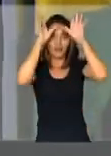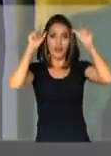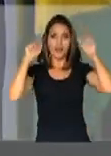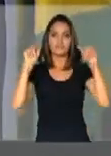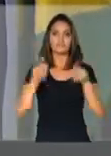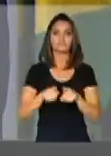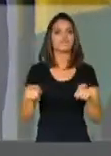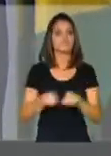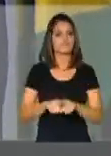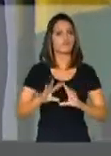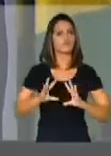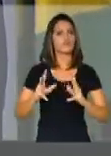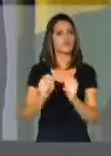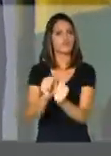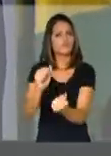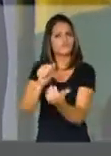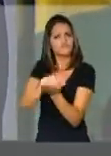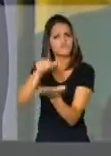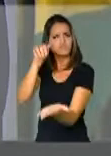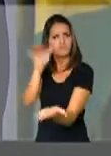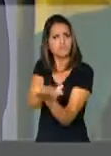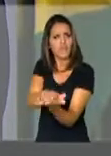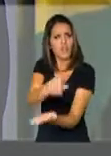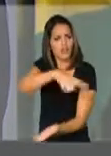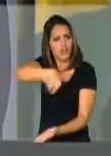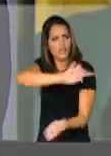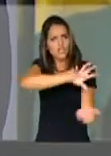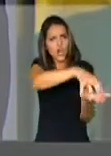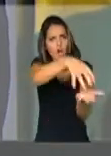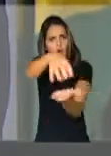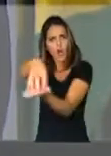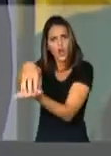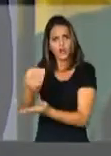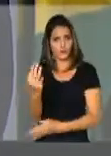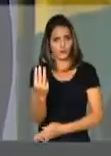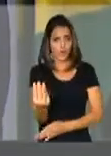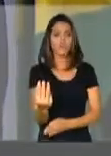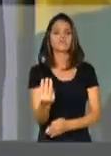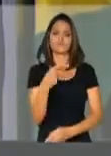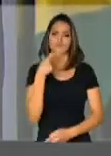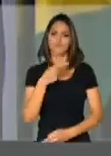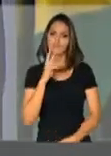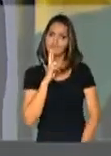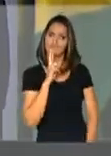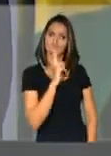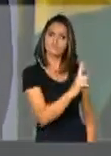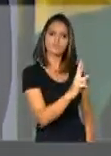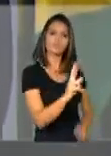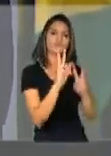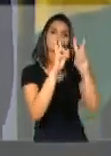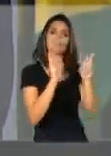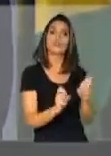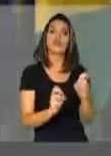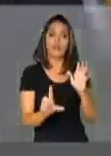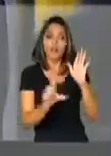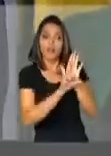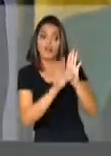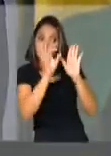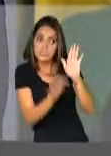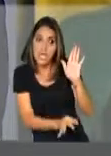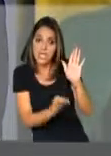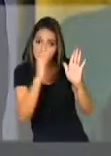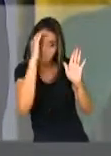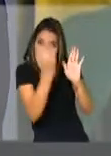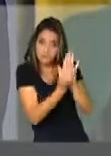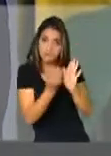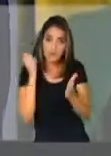geral do estado para que esses órgãos imane a concluir presidente sobre a legalidade do pagamento